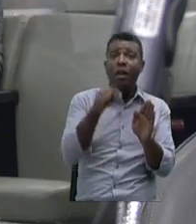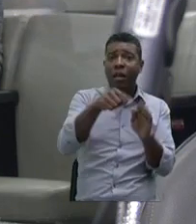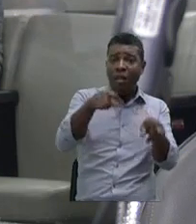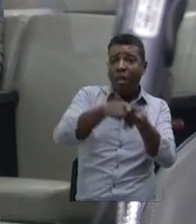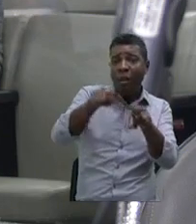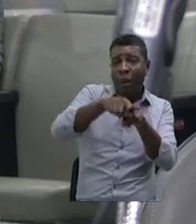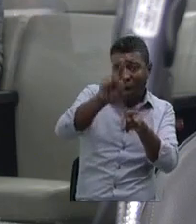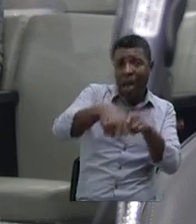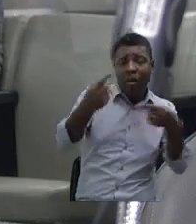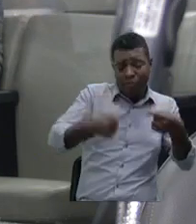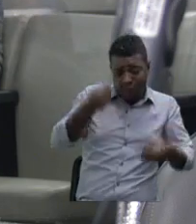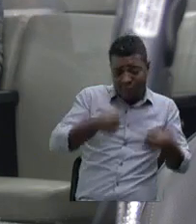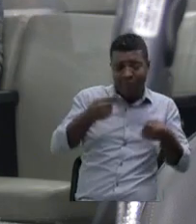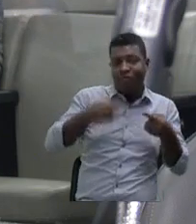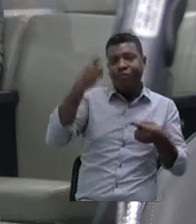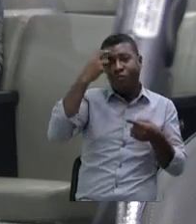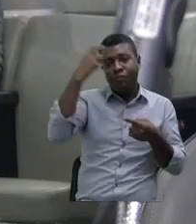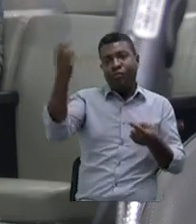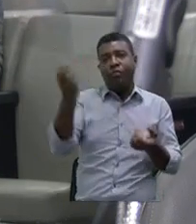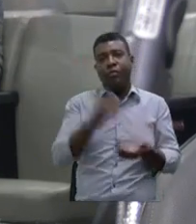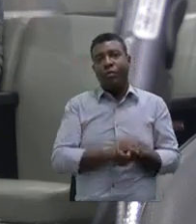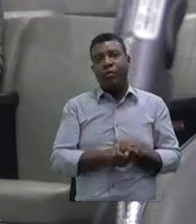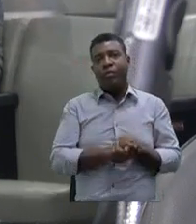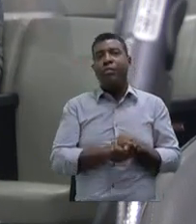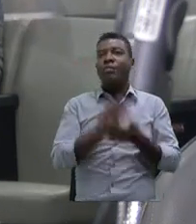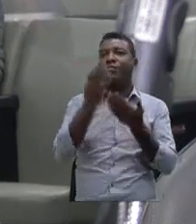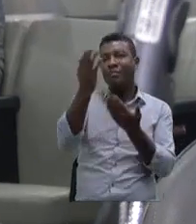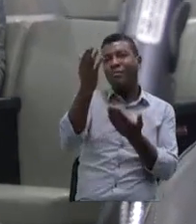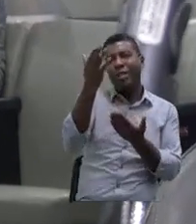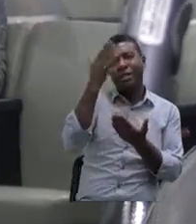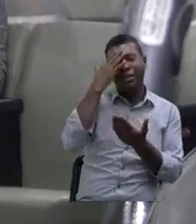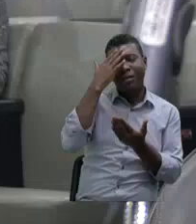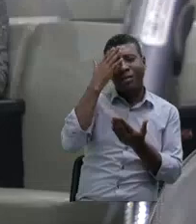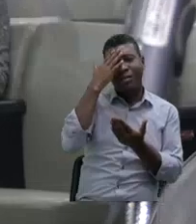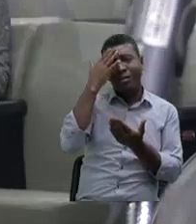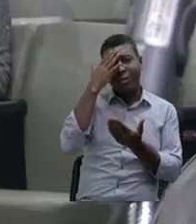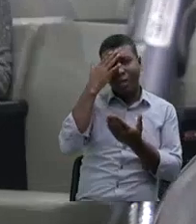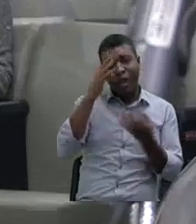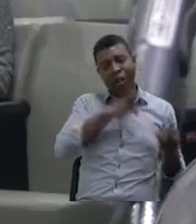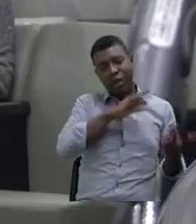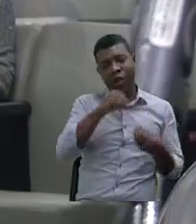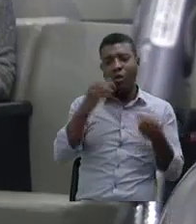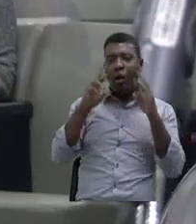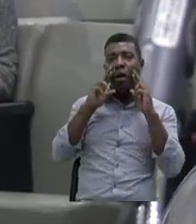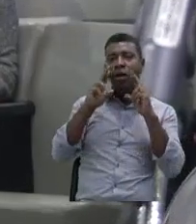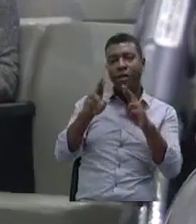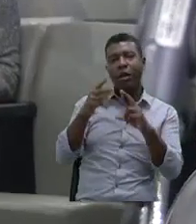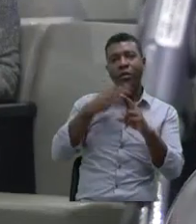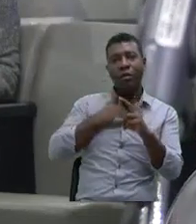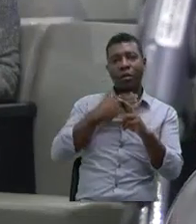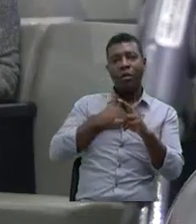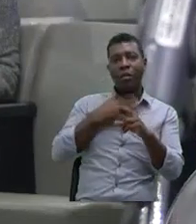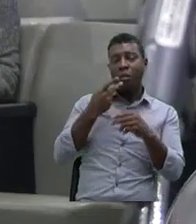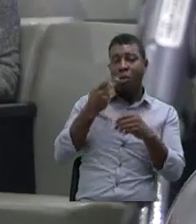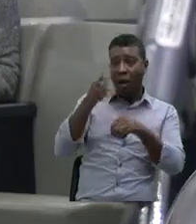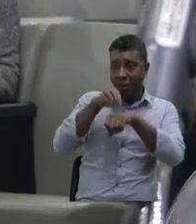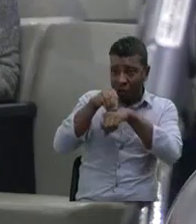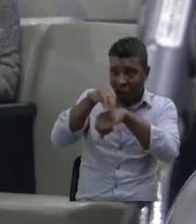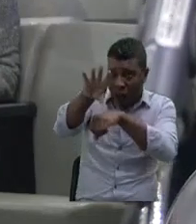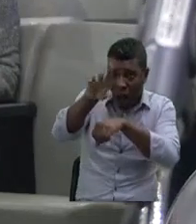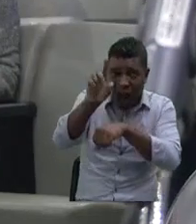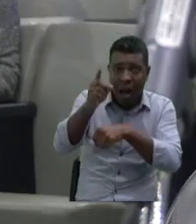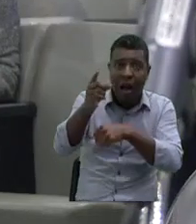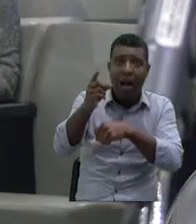cultura. E você sabe que todo o respeito das minhas falas aqui não são dirigidas, nenhuma